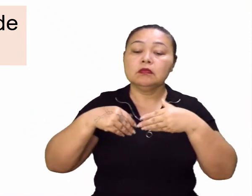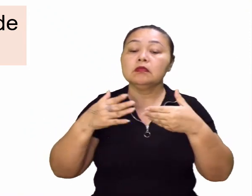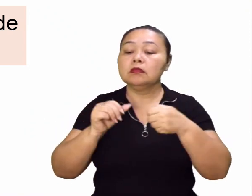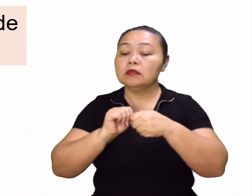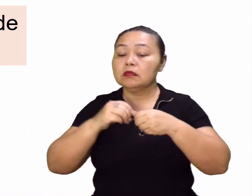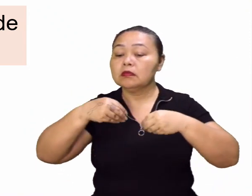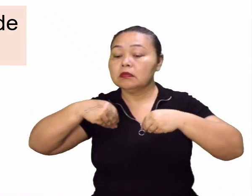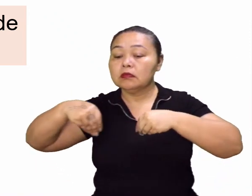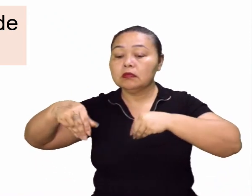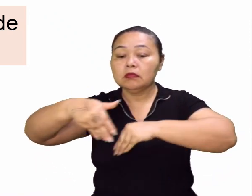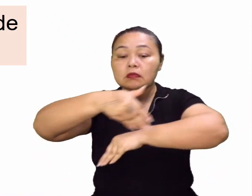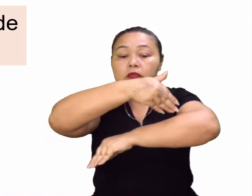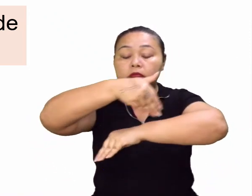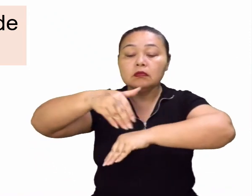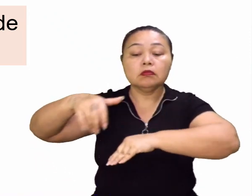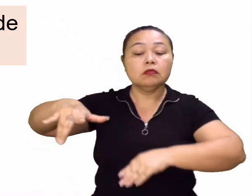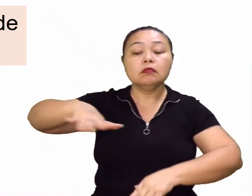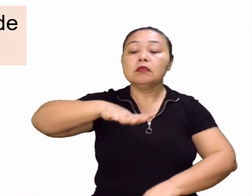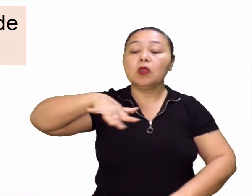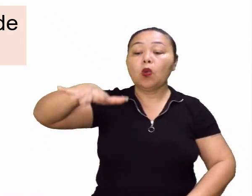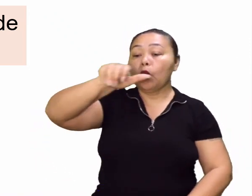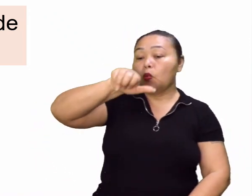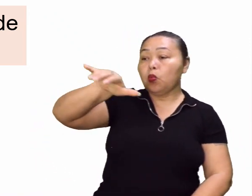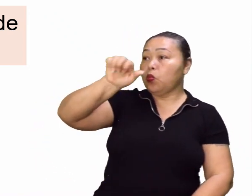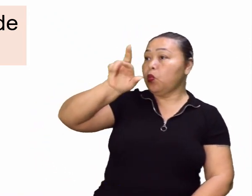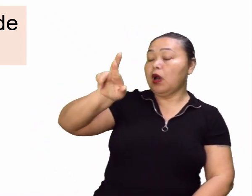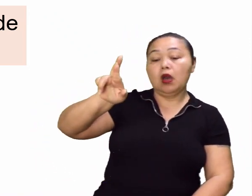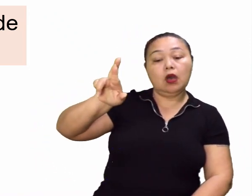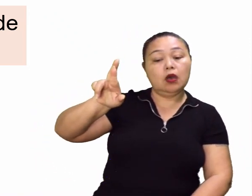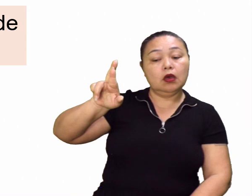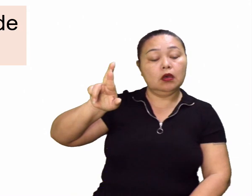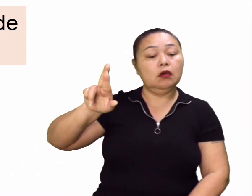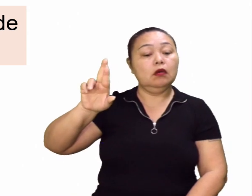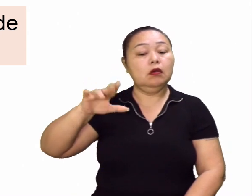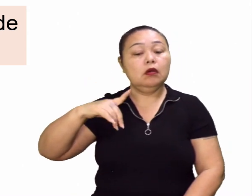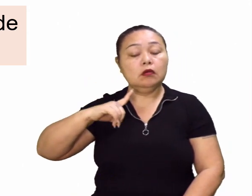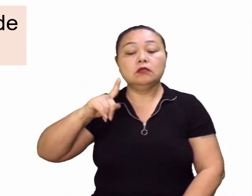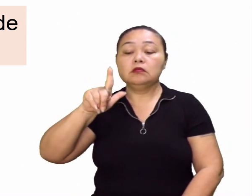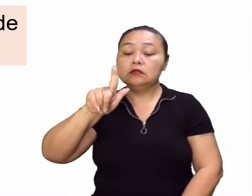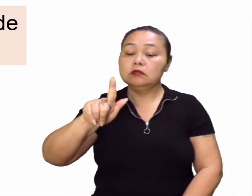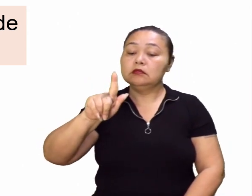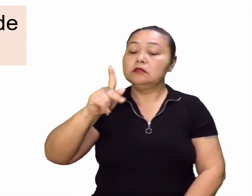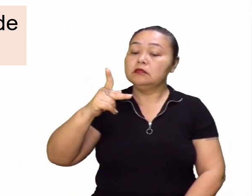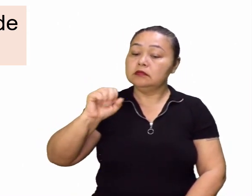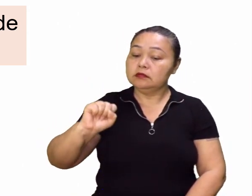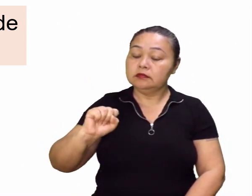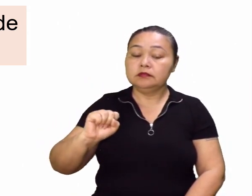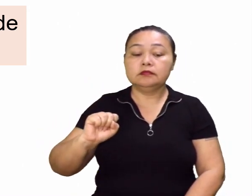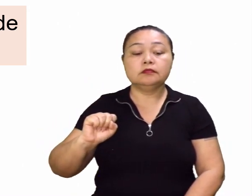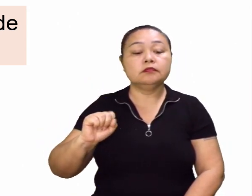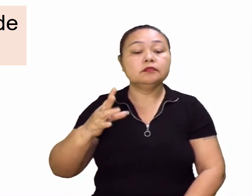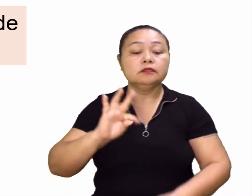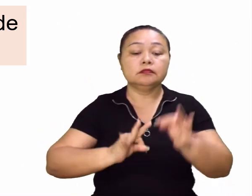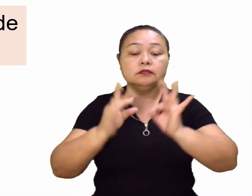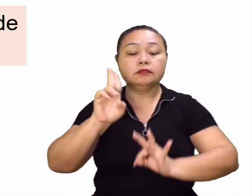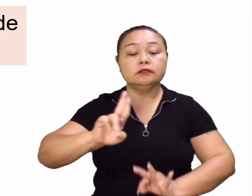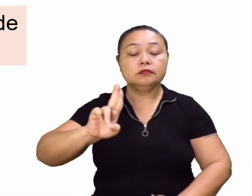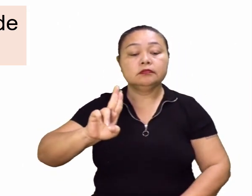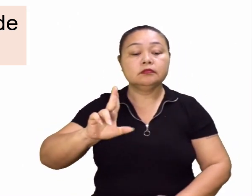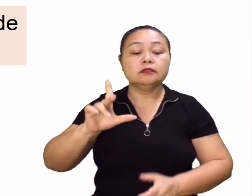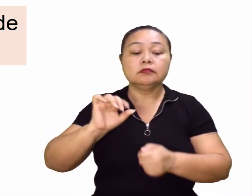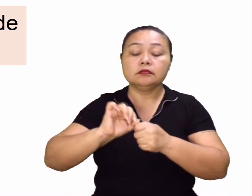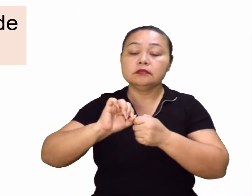marítimos, terrestres e aéreos, que estamos falando do GPS. Tecnologia utilizada